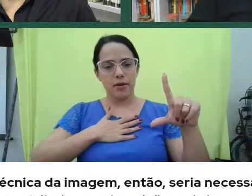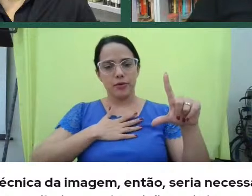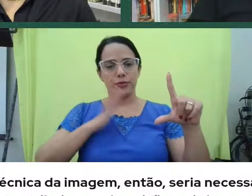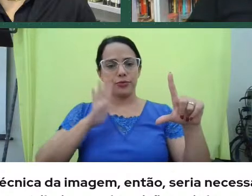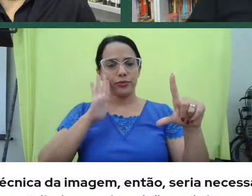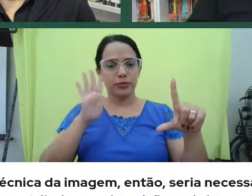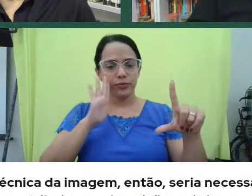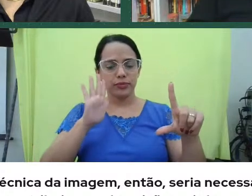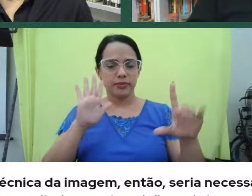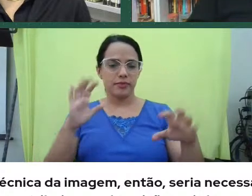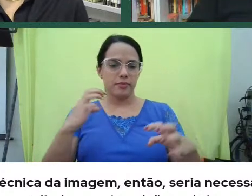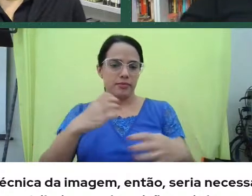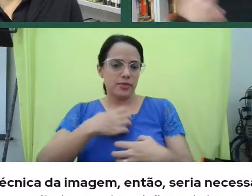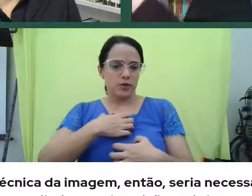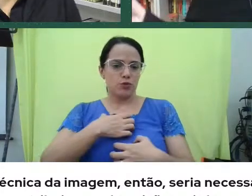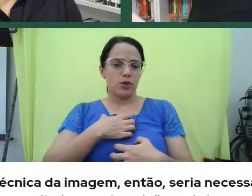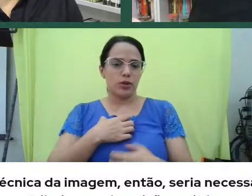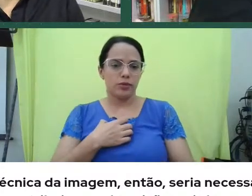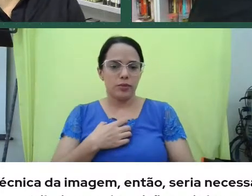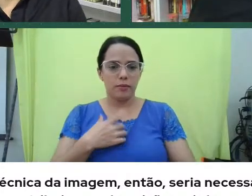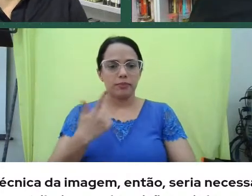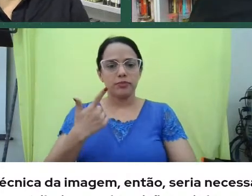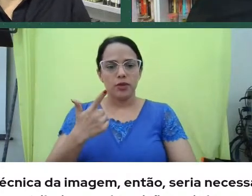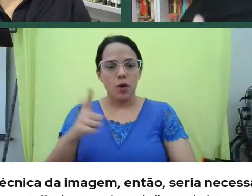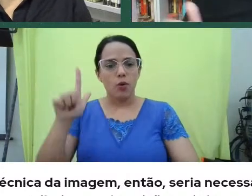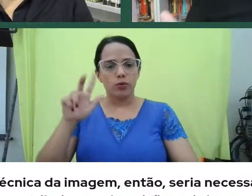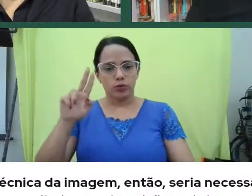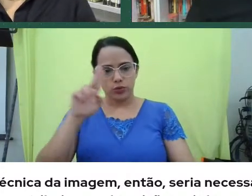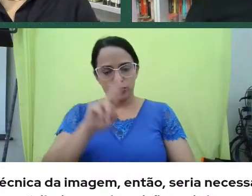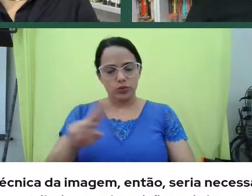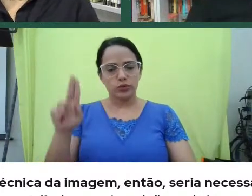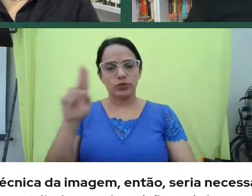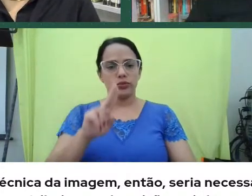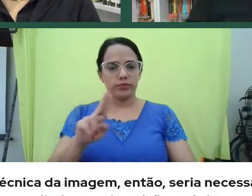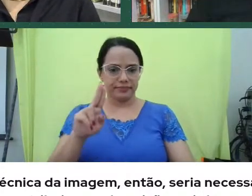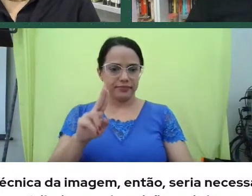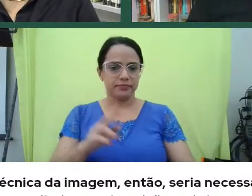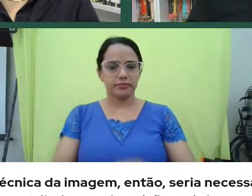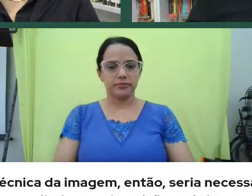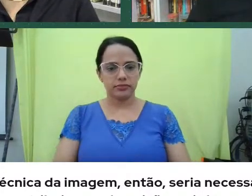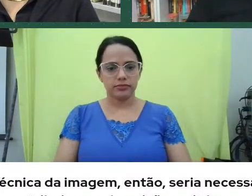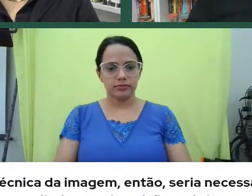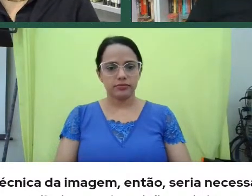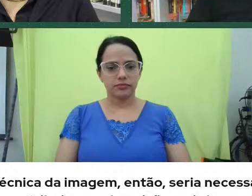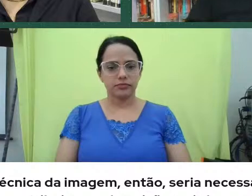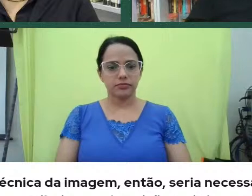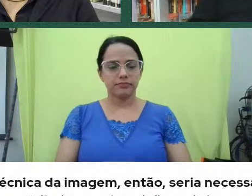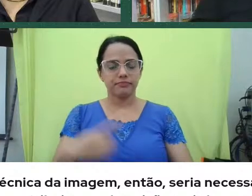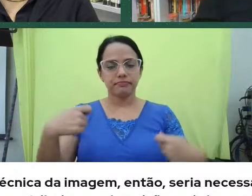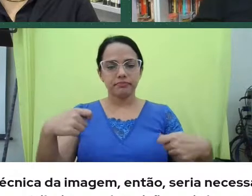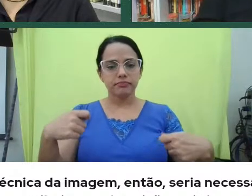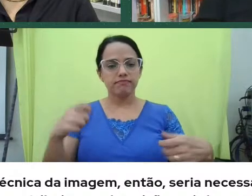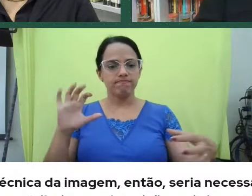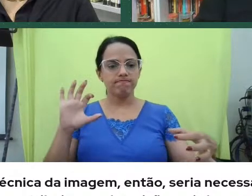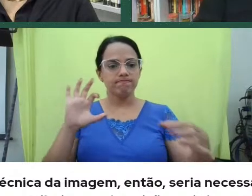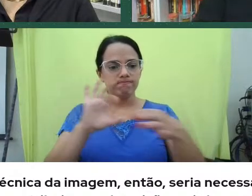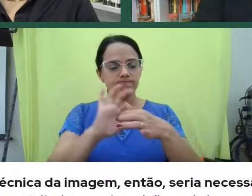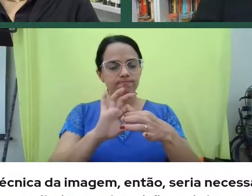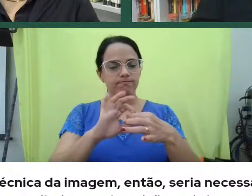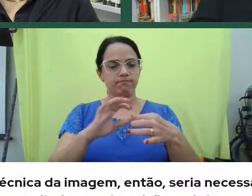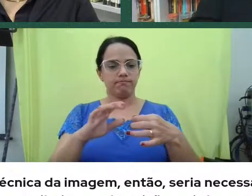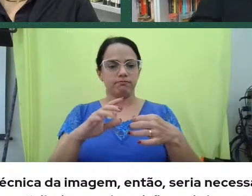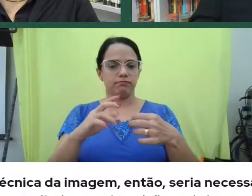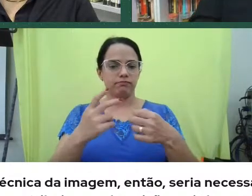sentimento, porque teremos outros usuários, né, teremos outros usos. Eu tenho que me prender àquilo que